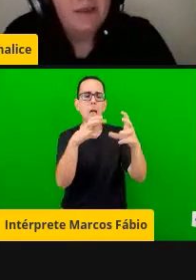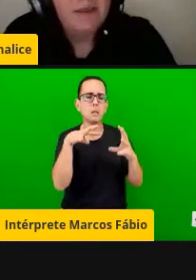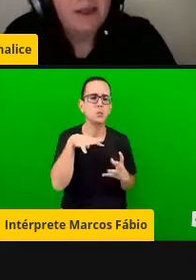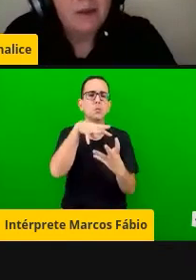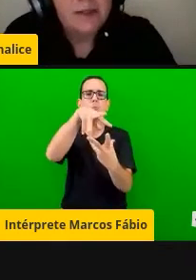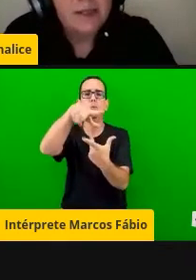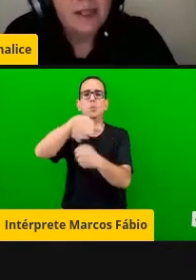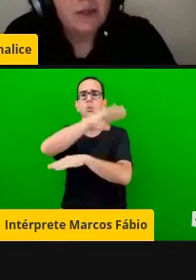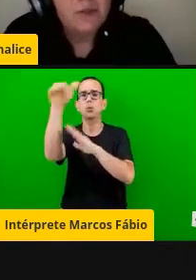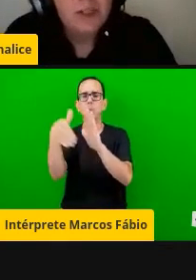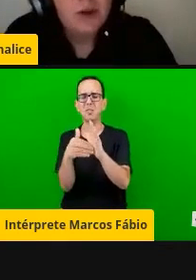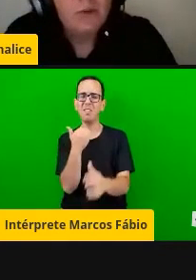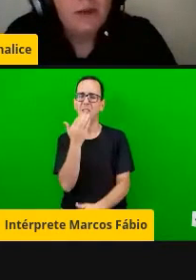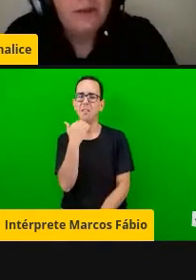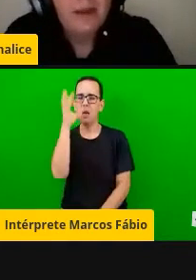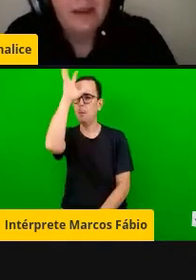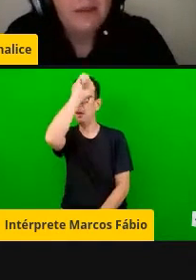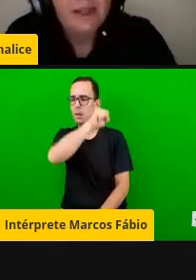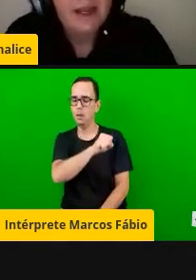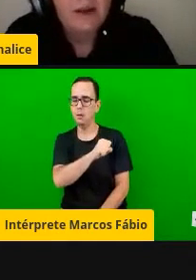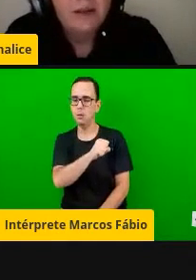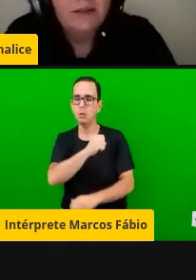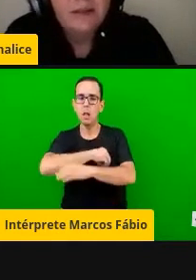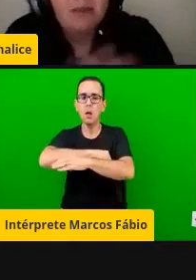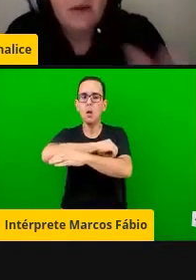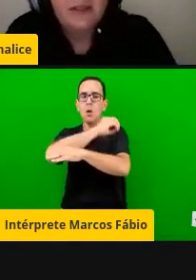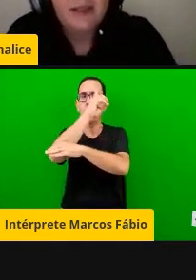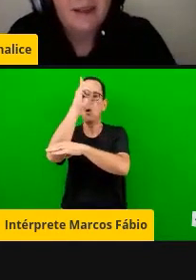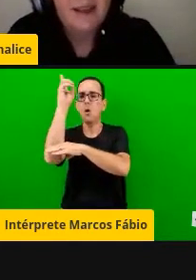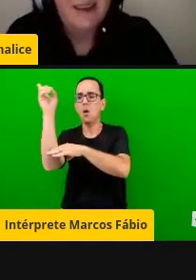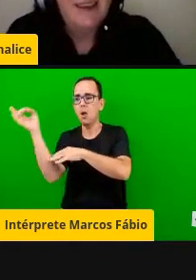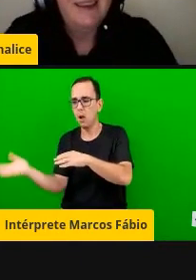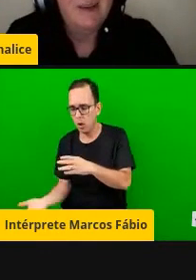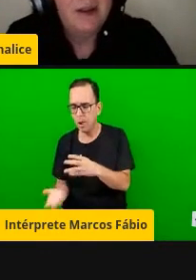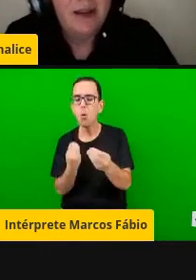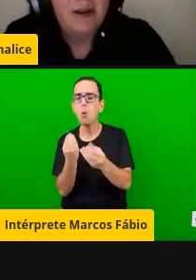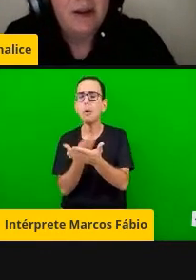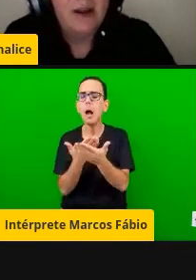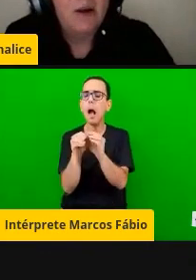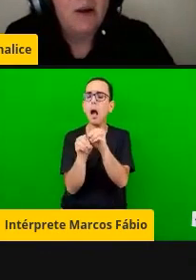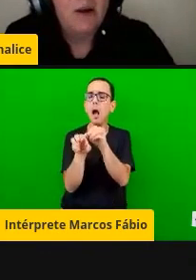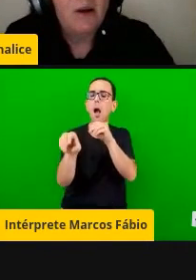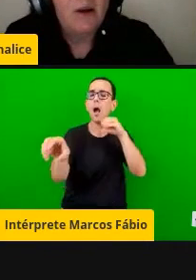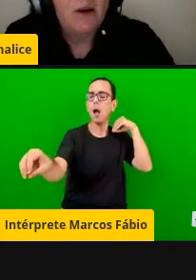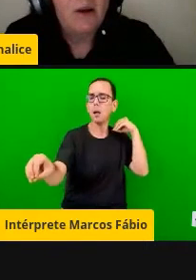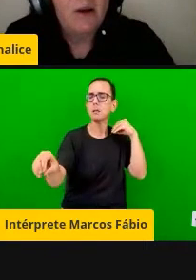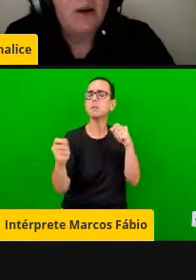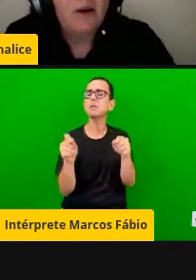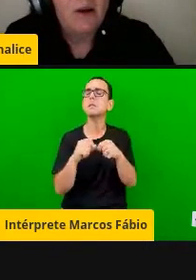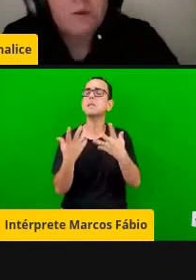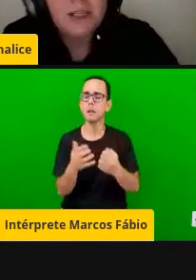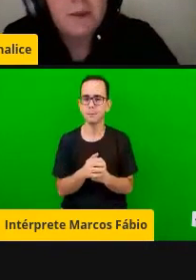ninguém aprendeu, assim, da noite para o dia, como que vai dar aula remota, né? Aula online. Então, como